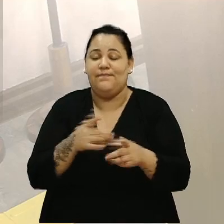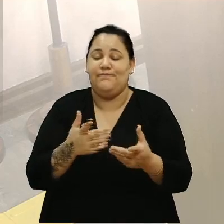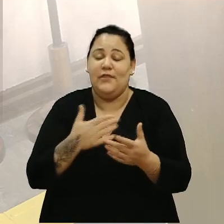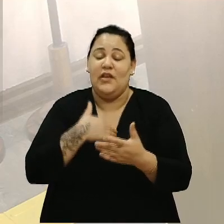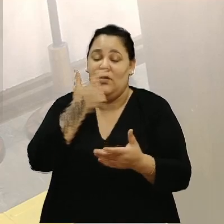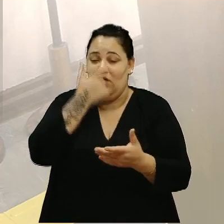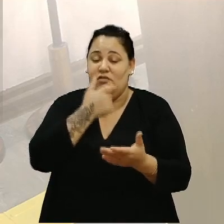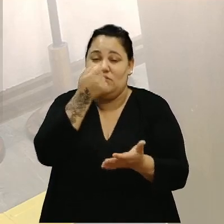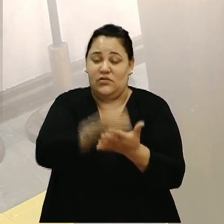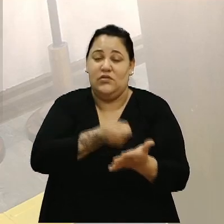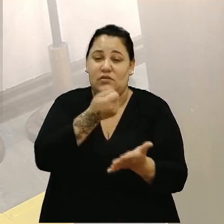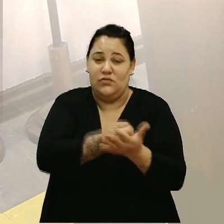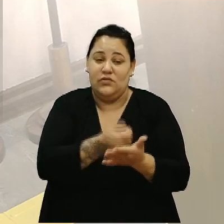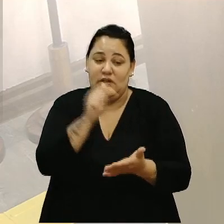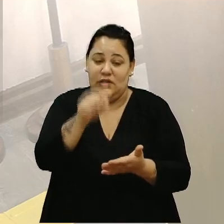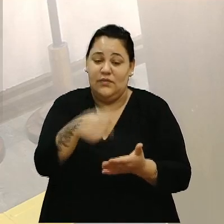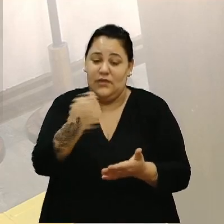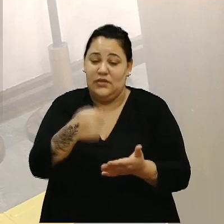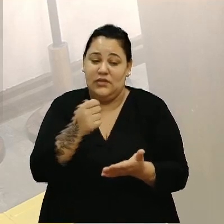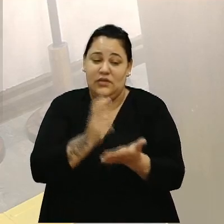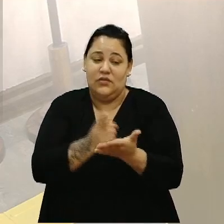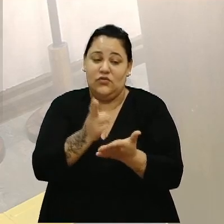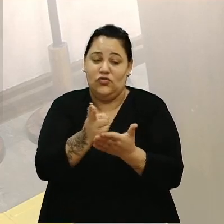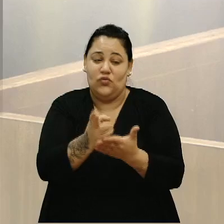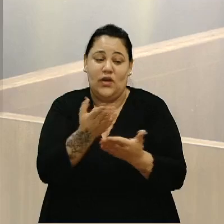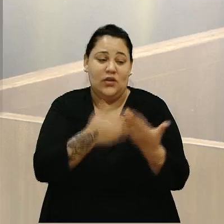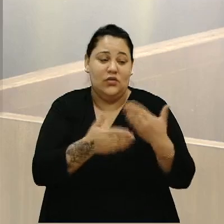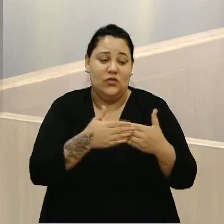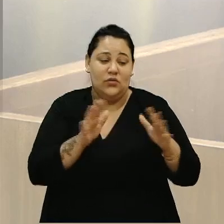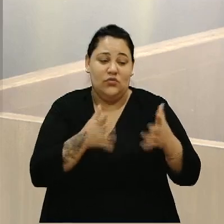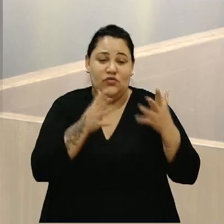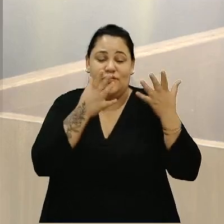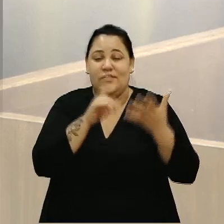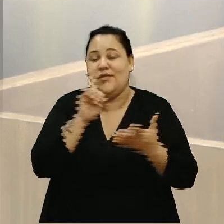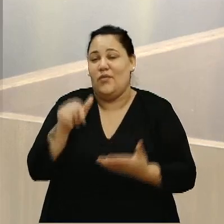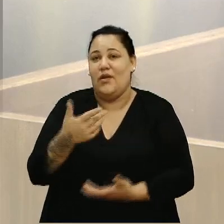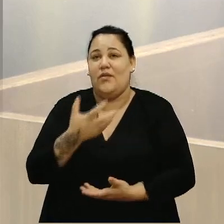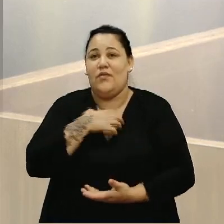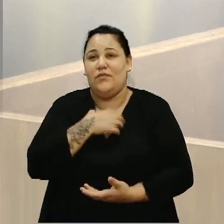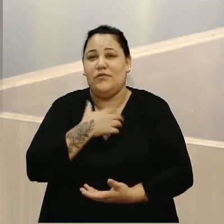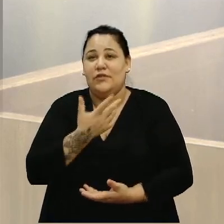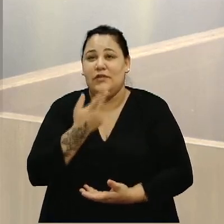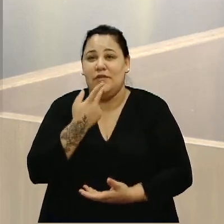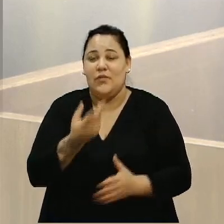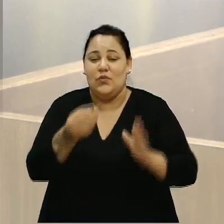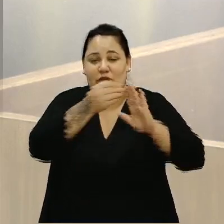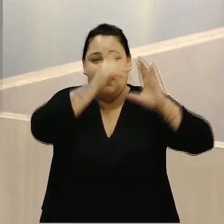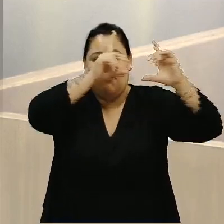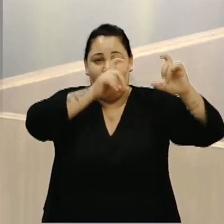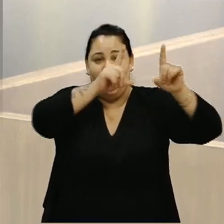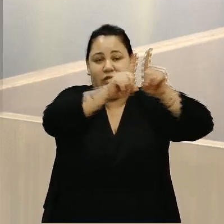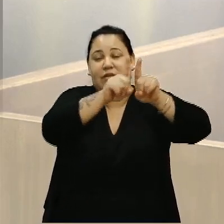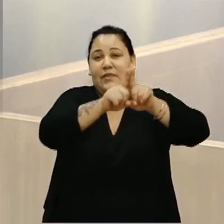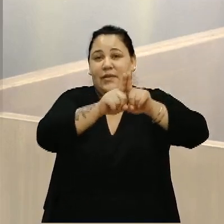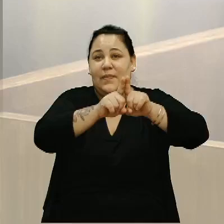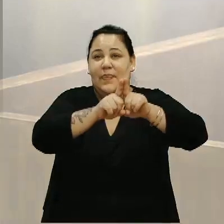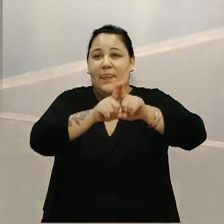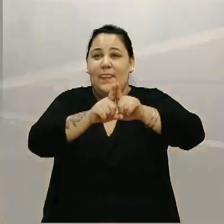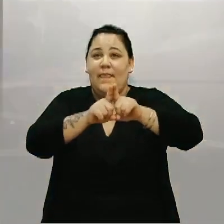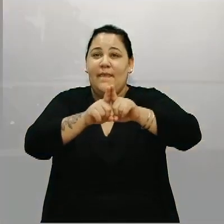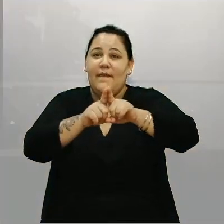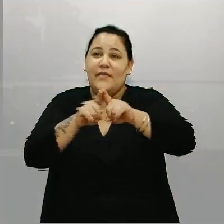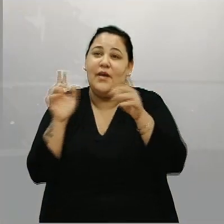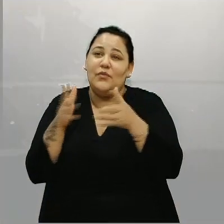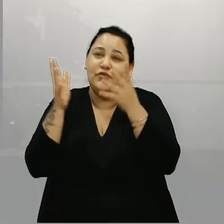luta aqui tem que continuar, toda a mobilização, e não foi por acaso que eu coloquei fotos também da mobilização